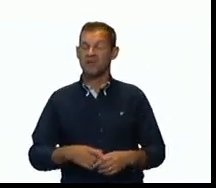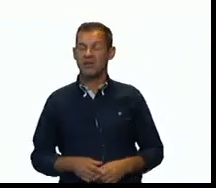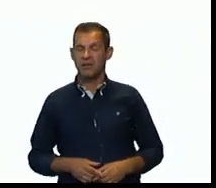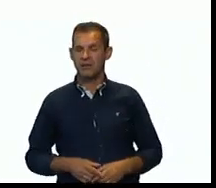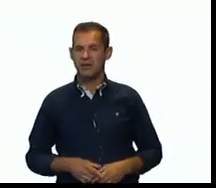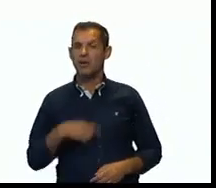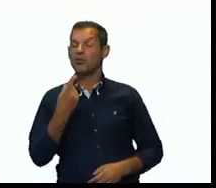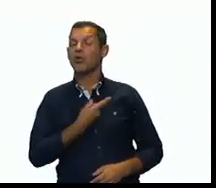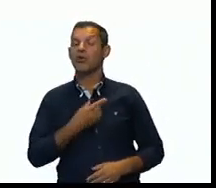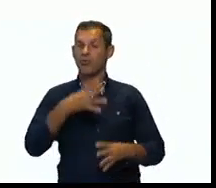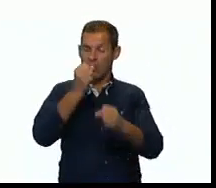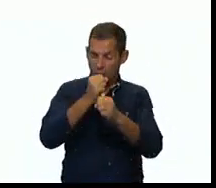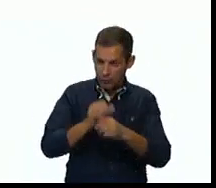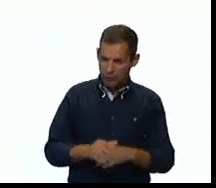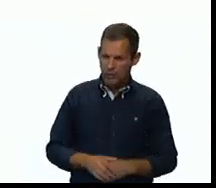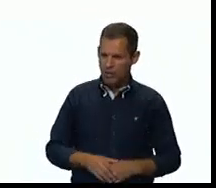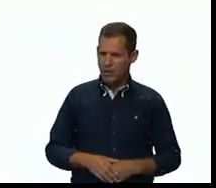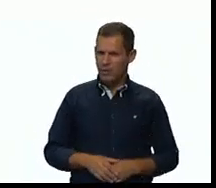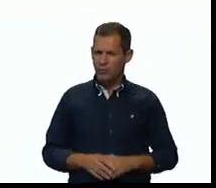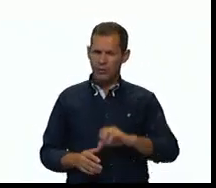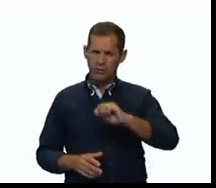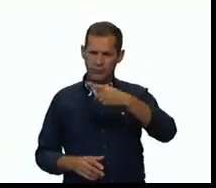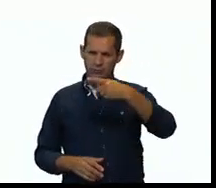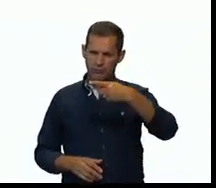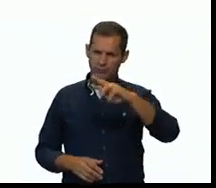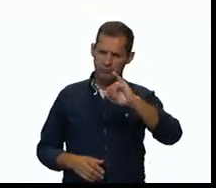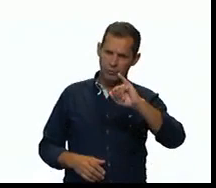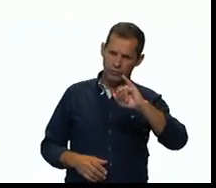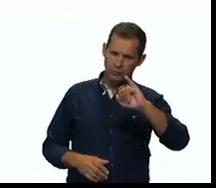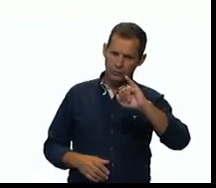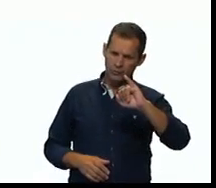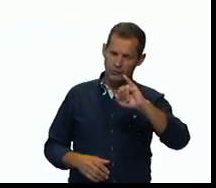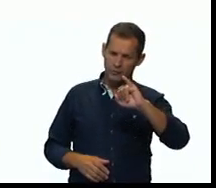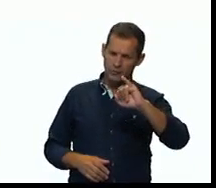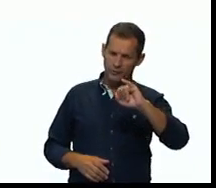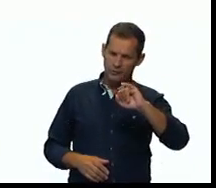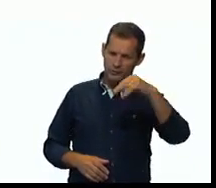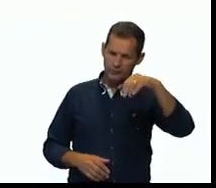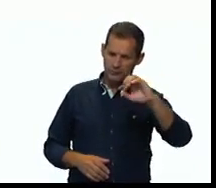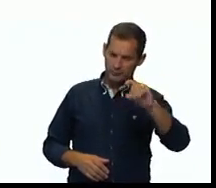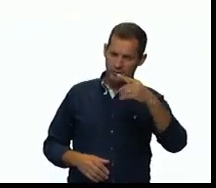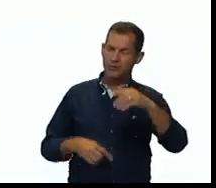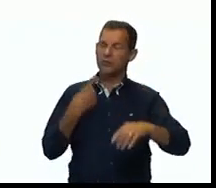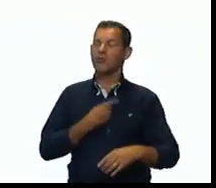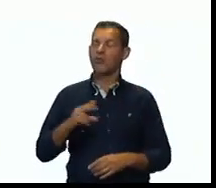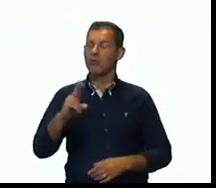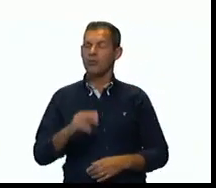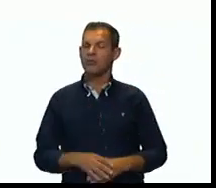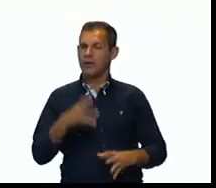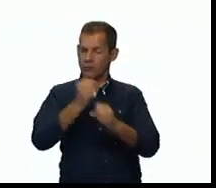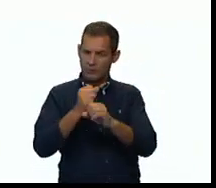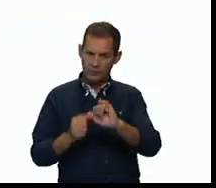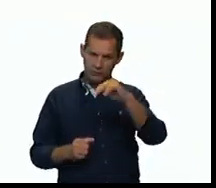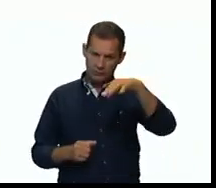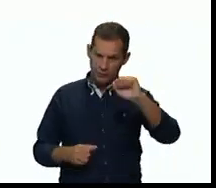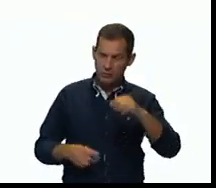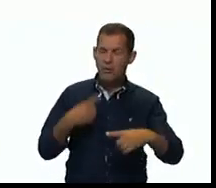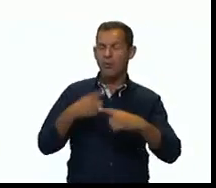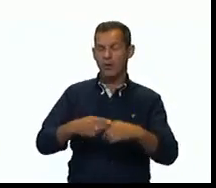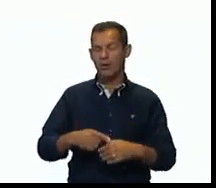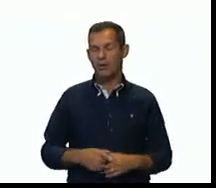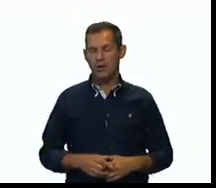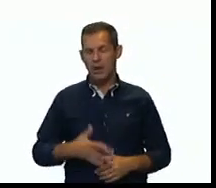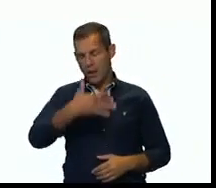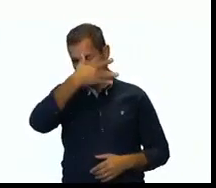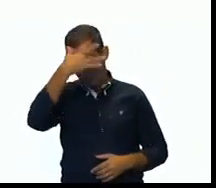momento, nós vamos calcular uma aproximação. Nós vamos utilizar a soma de Riemann. Riemann foi um matemático